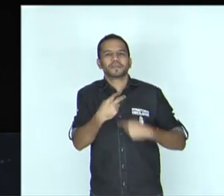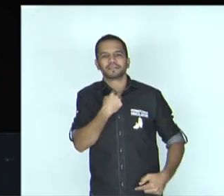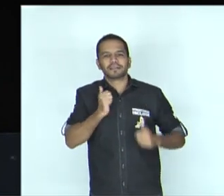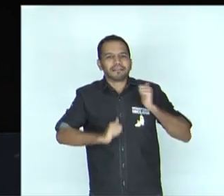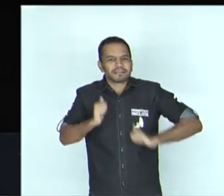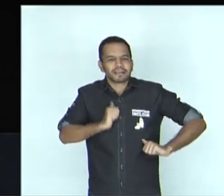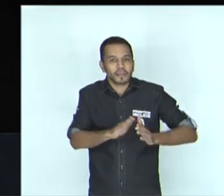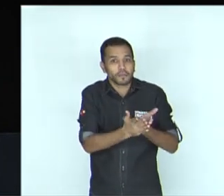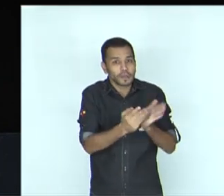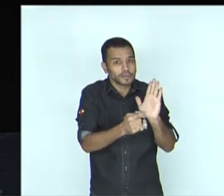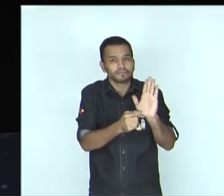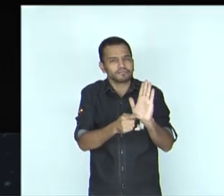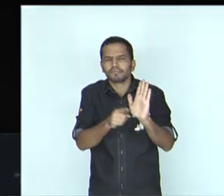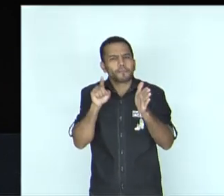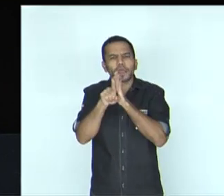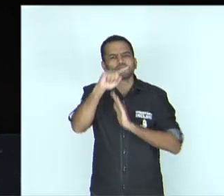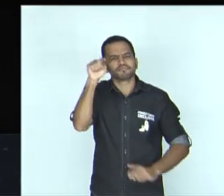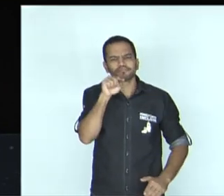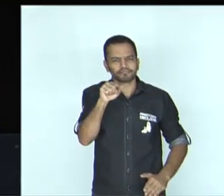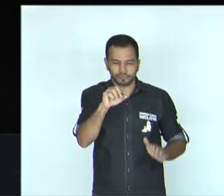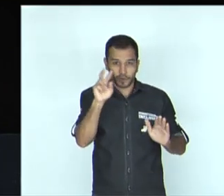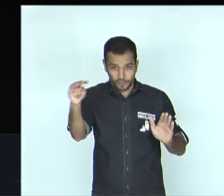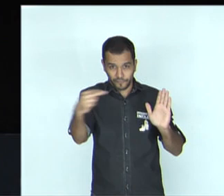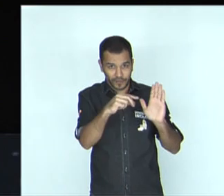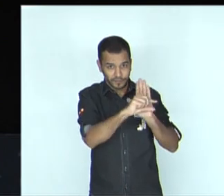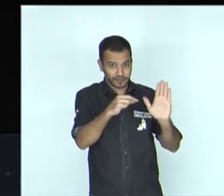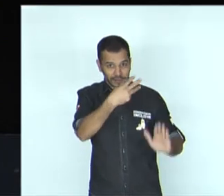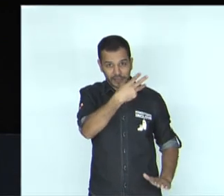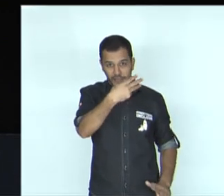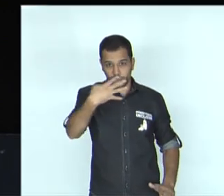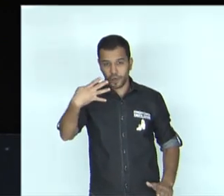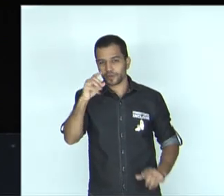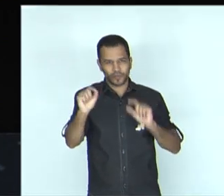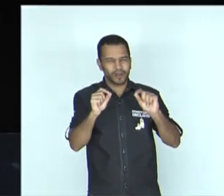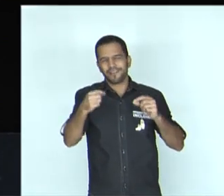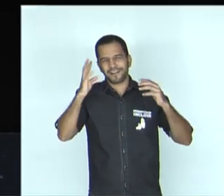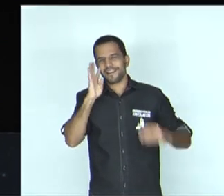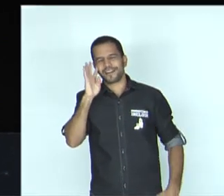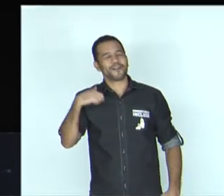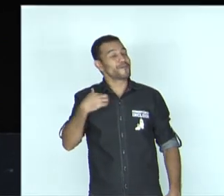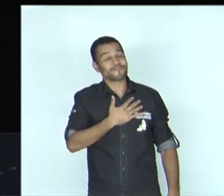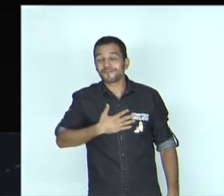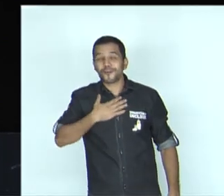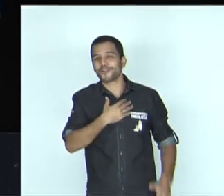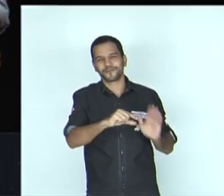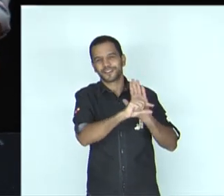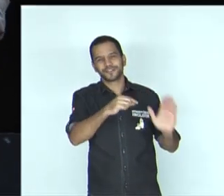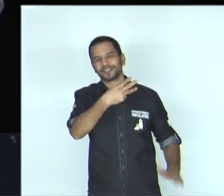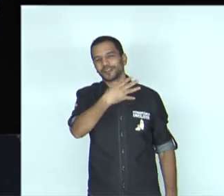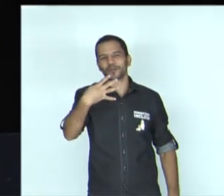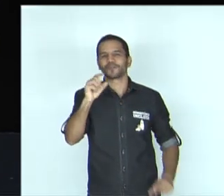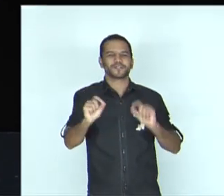está perguntando. Aí o versículo 34, ele vai dizer uma coisa muito legal. Eu gosto demais desse versículo. Ele diz